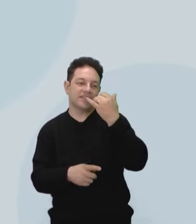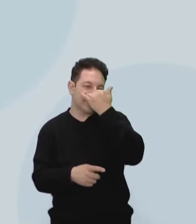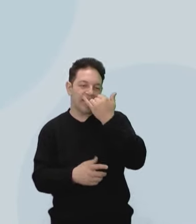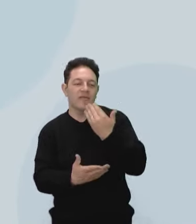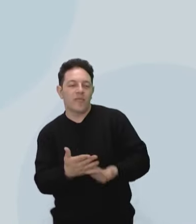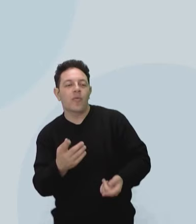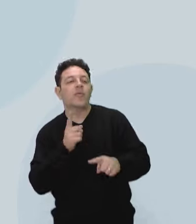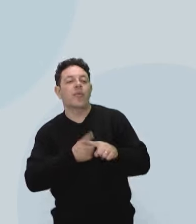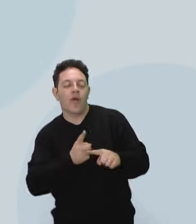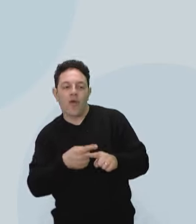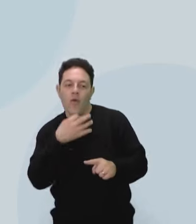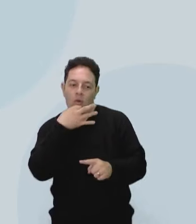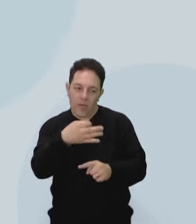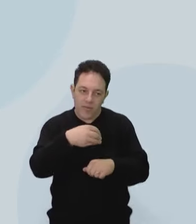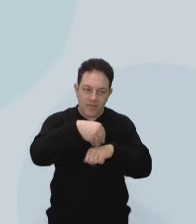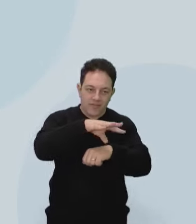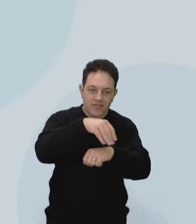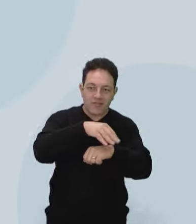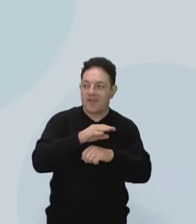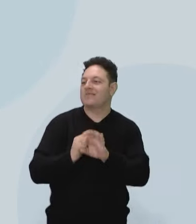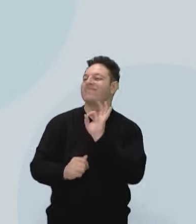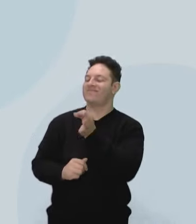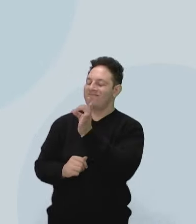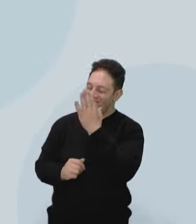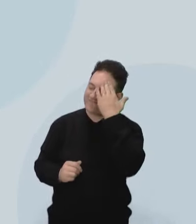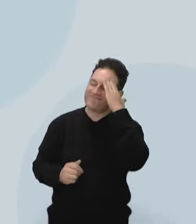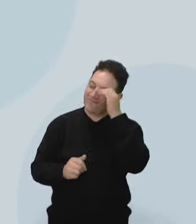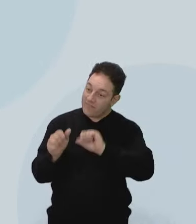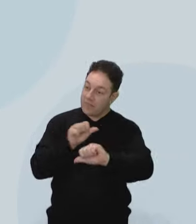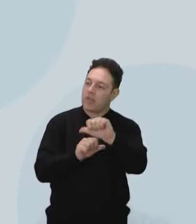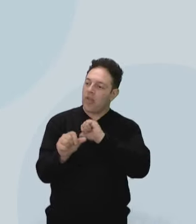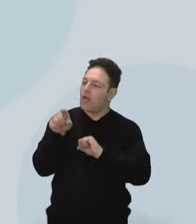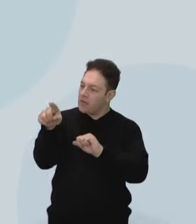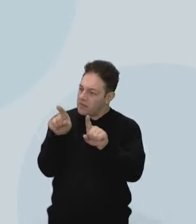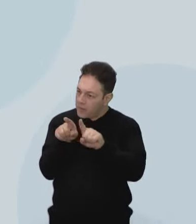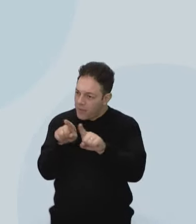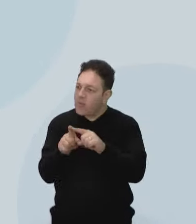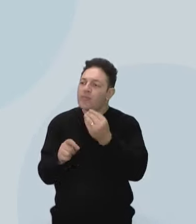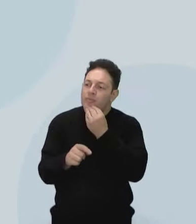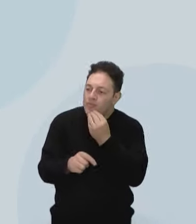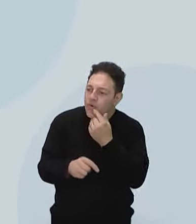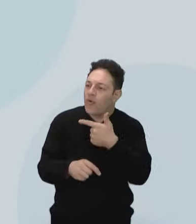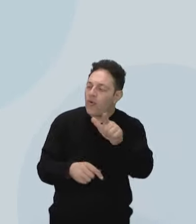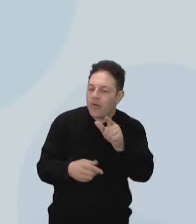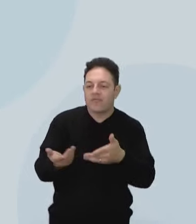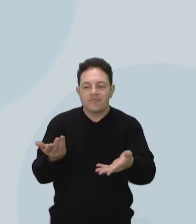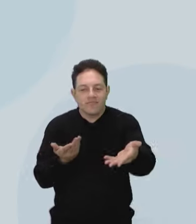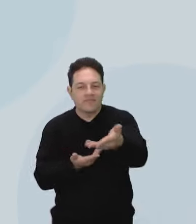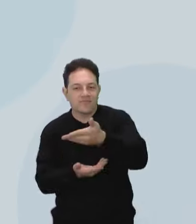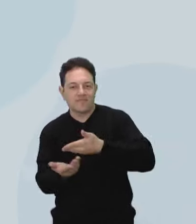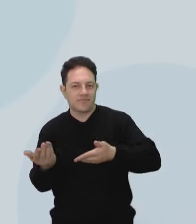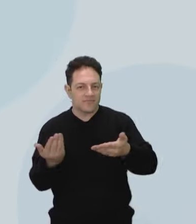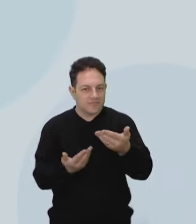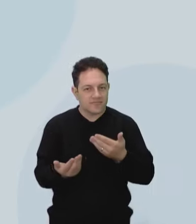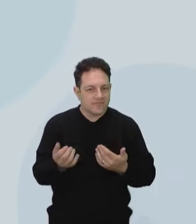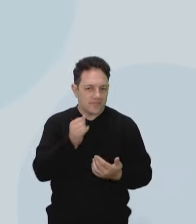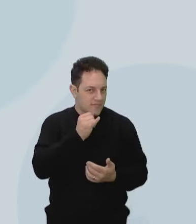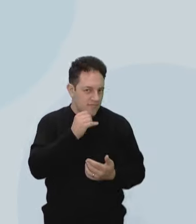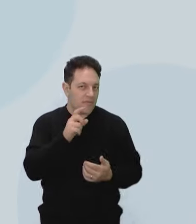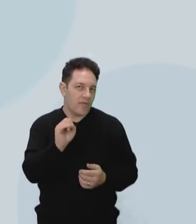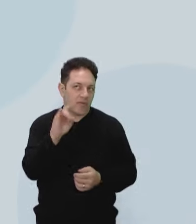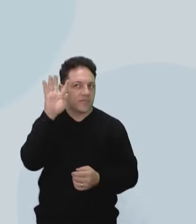Ó, converse sobre as decisões que tomaram e sobre o porquê dessas decisões. Será que vocês comprariam um produto